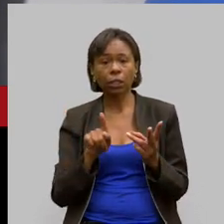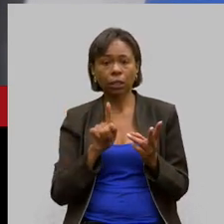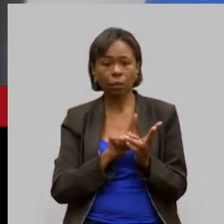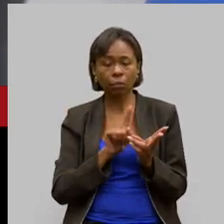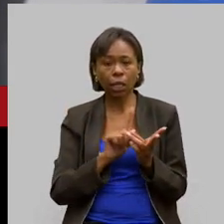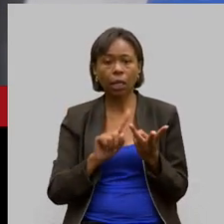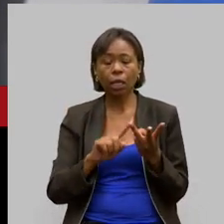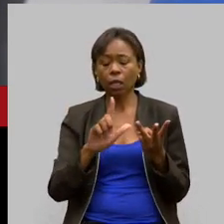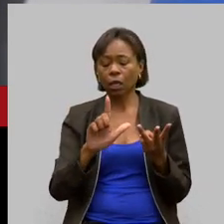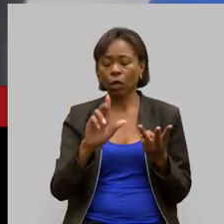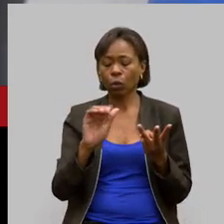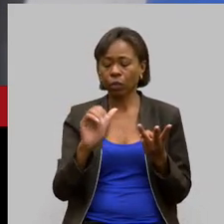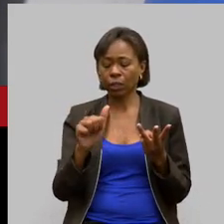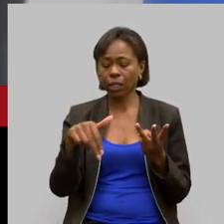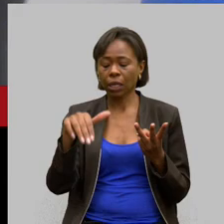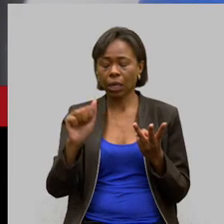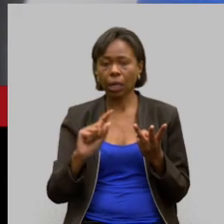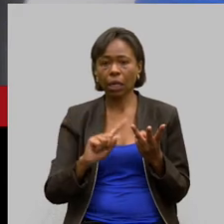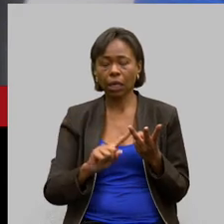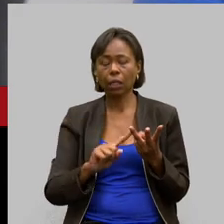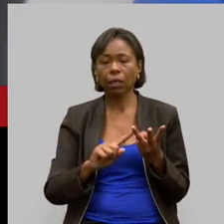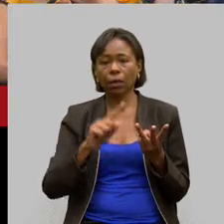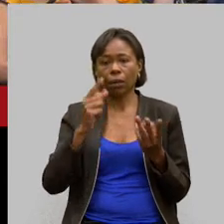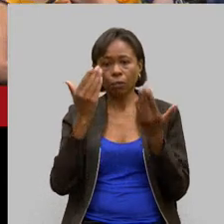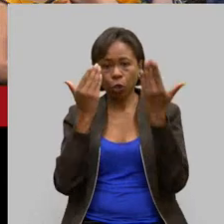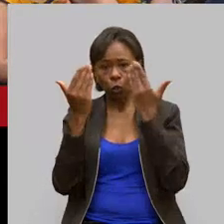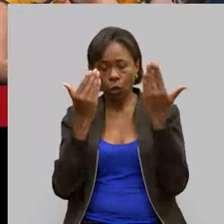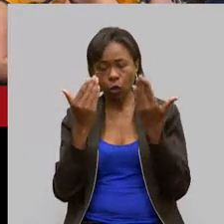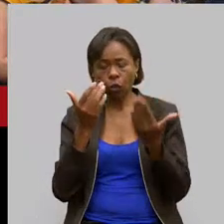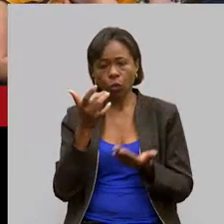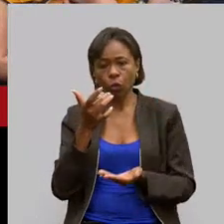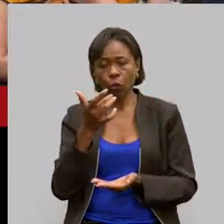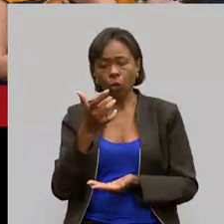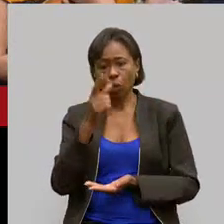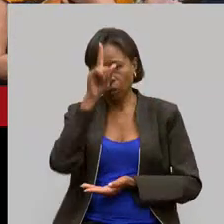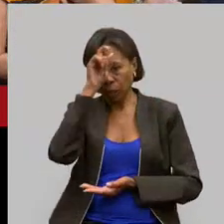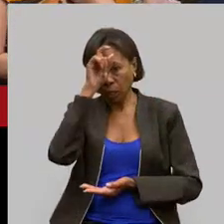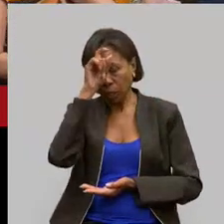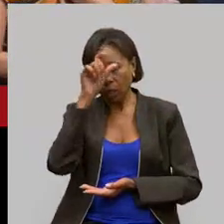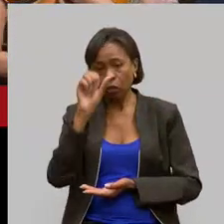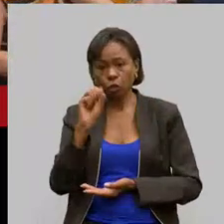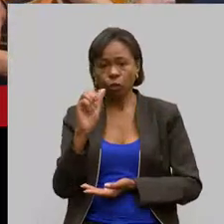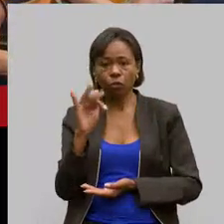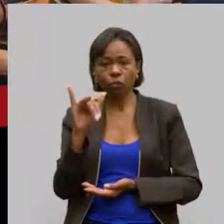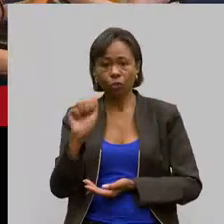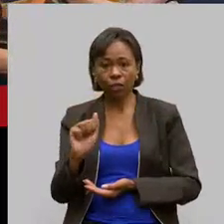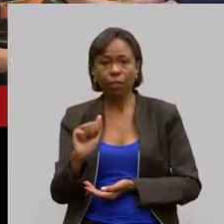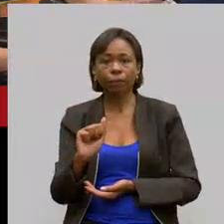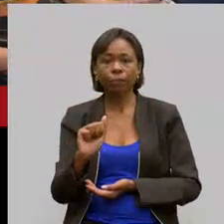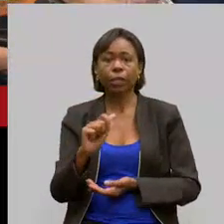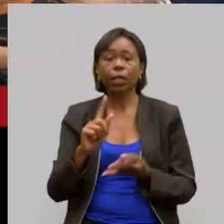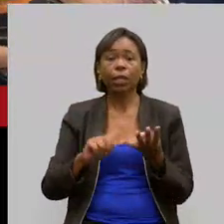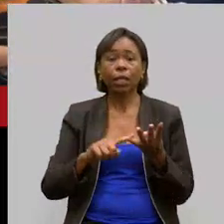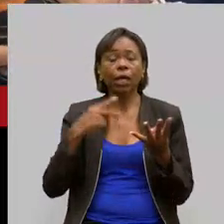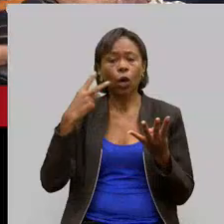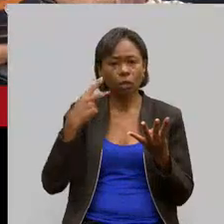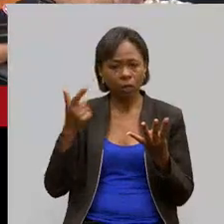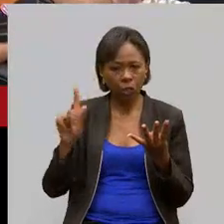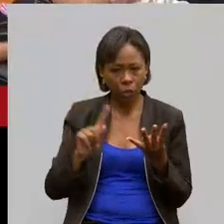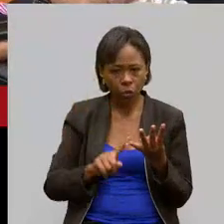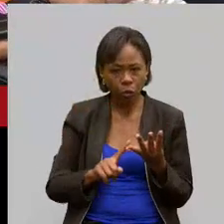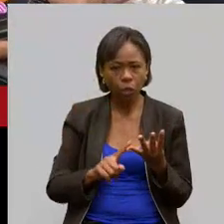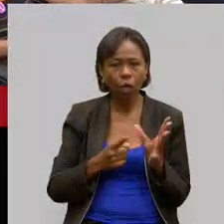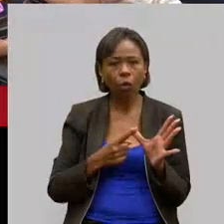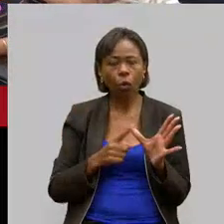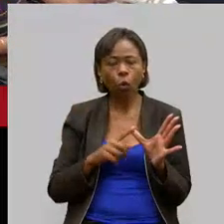Hospital Sofia Feldman que é psicóloga lá a vereadora Mislene de Andrelândia também presente Hugo presle